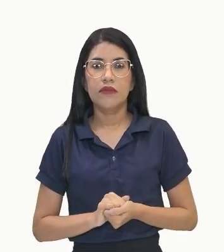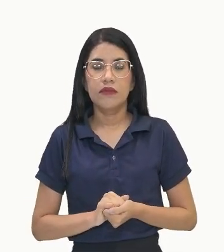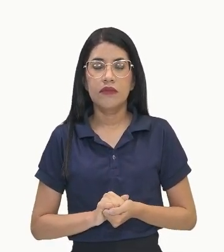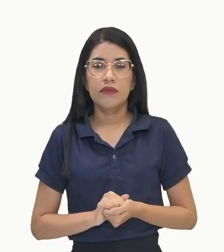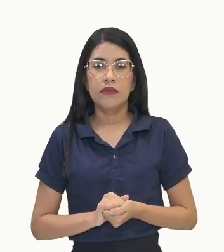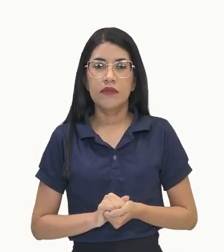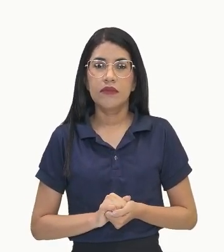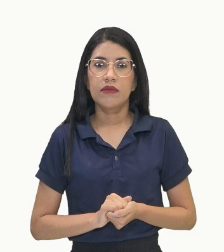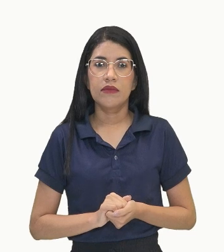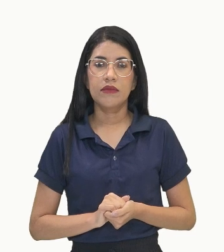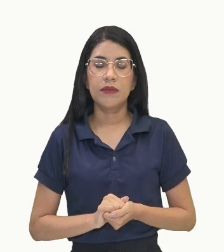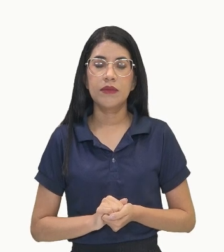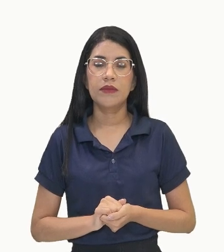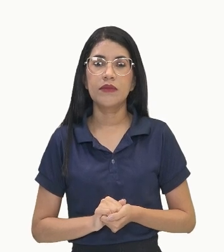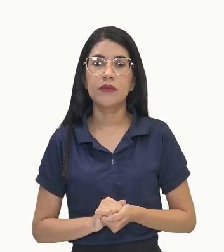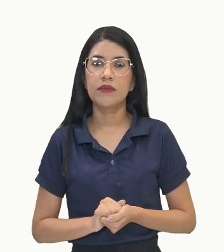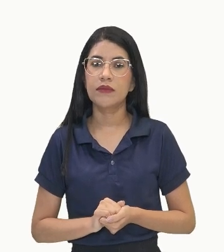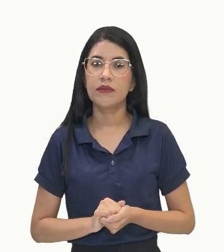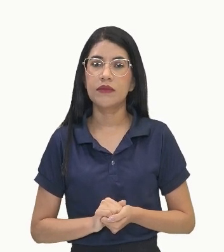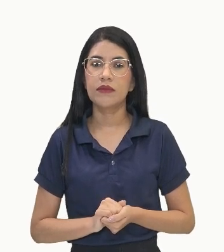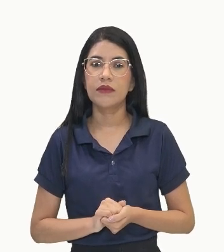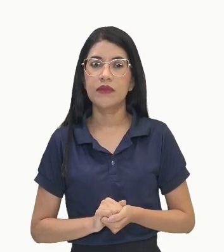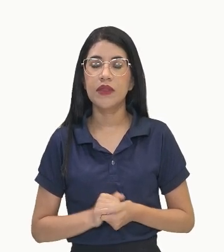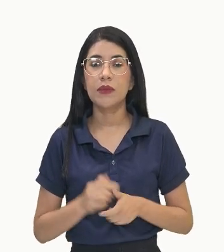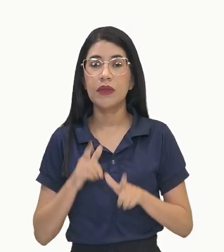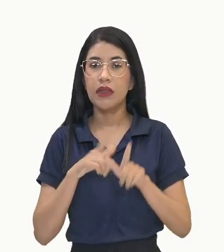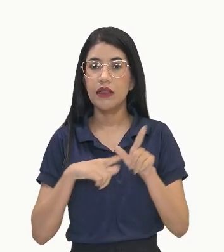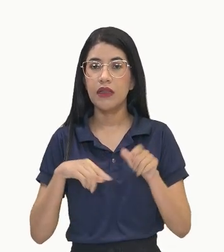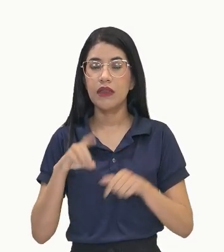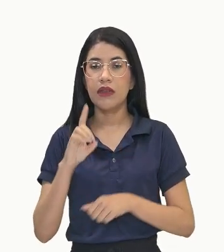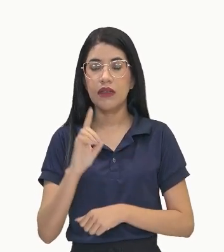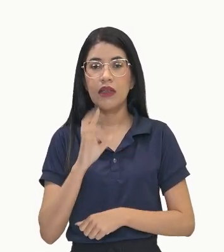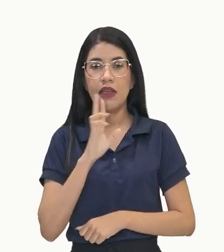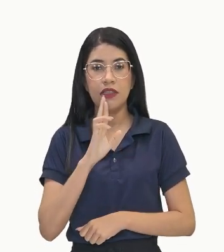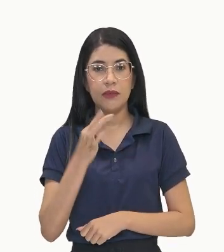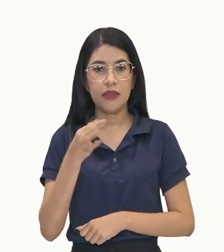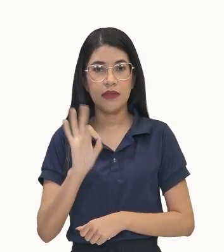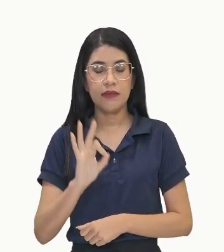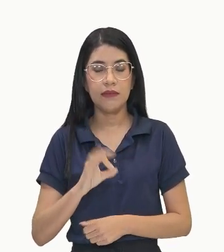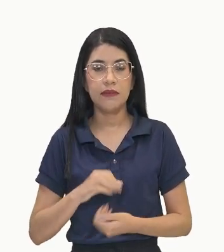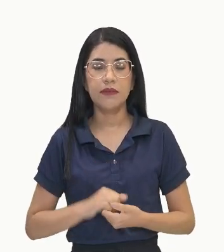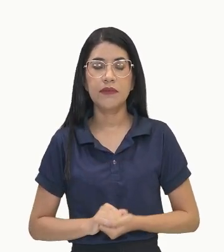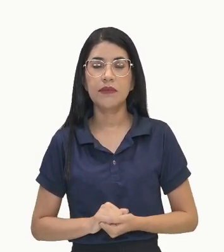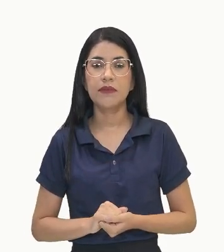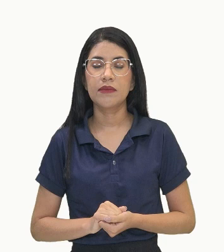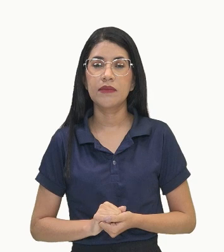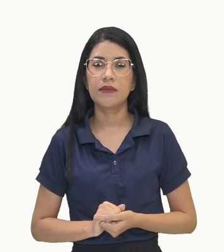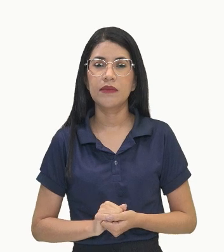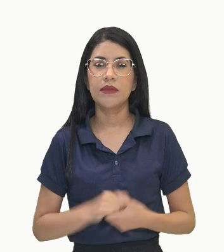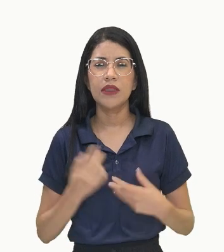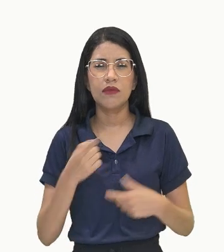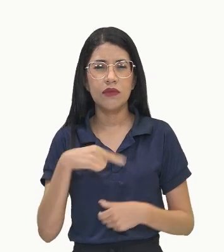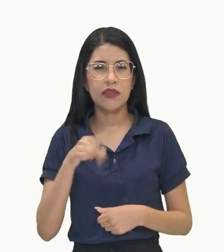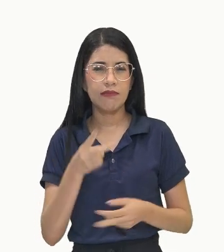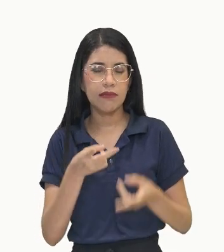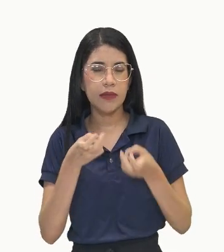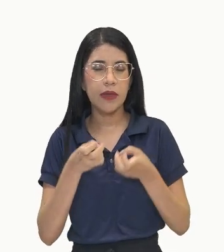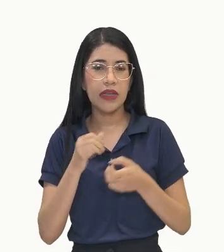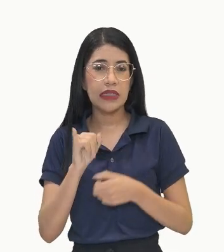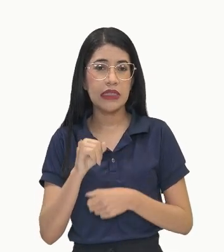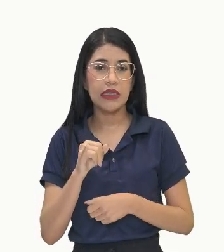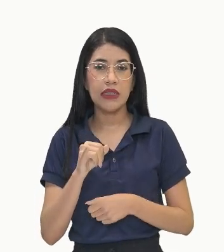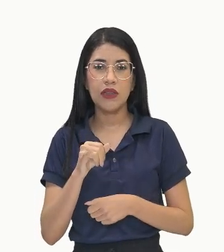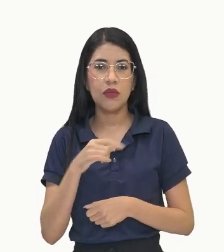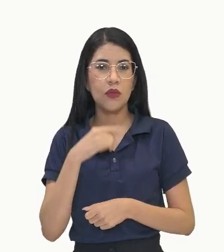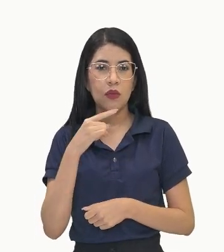tá? Então, nós temos aí a letra D. Então, você consegue ver que se você não